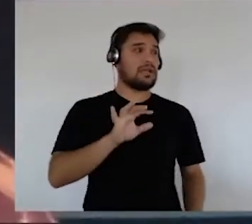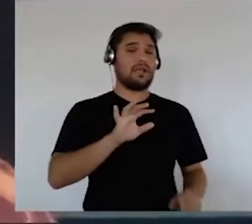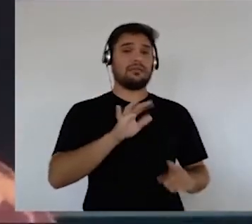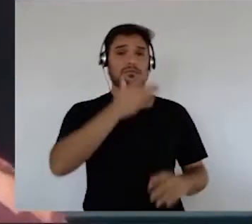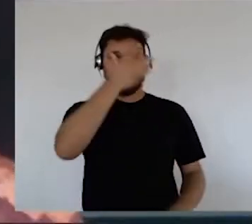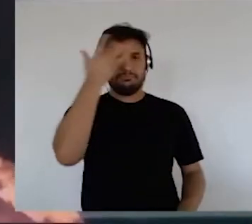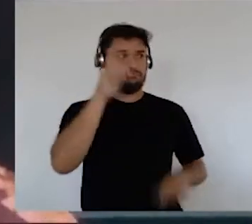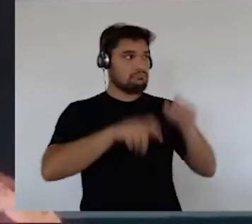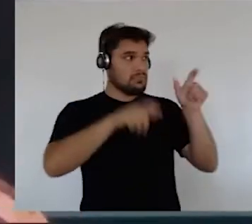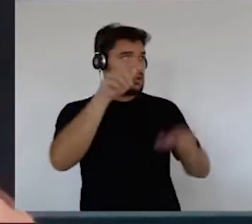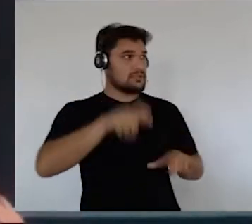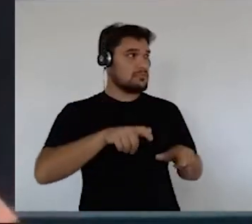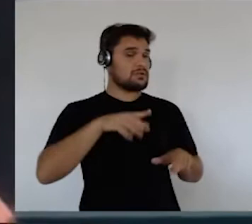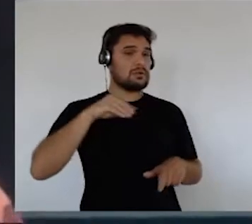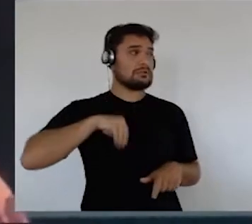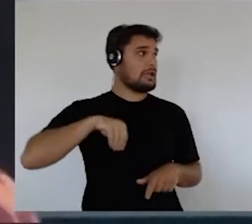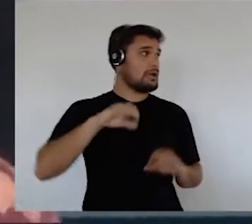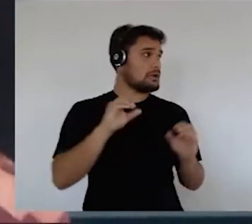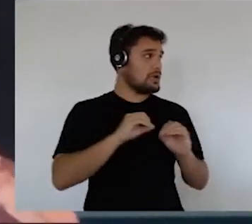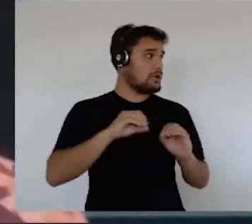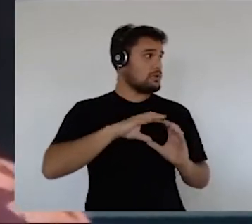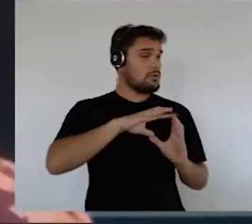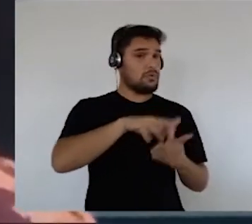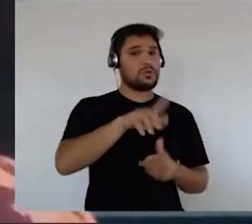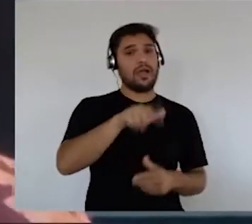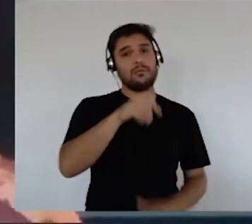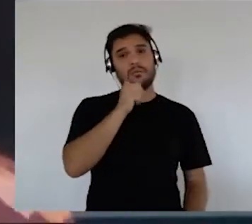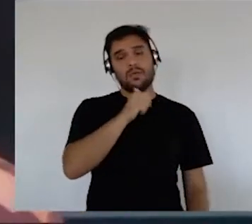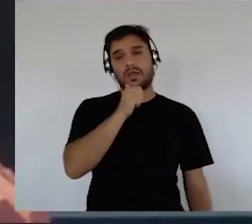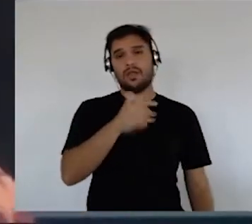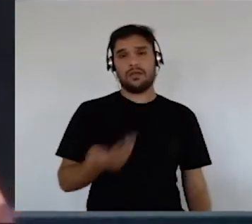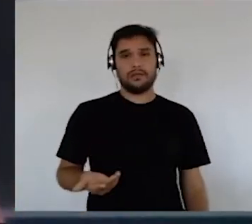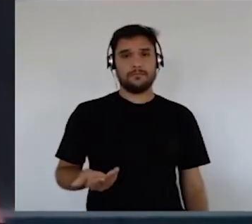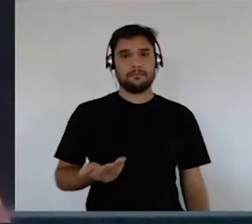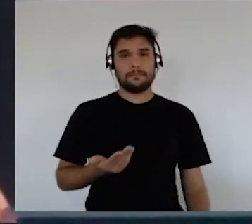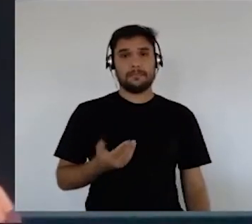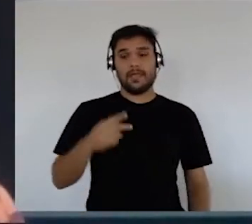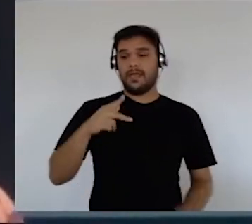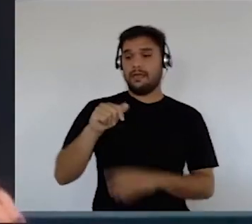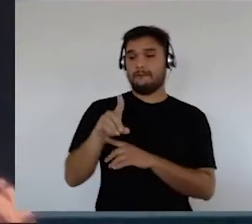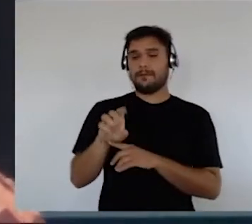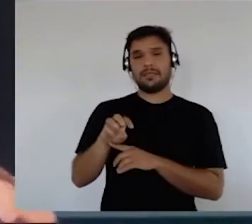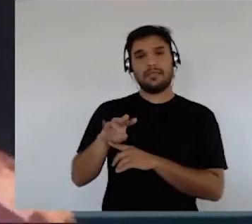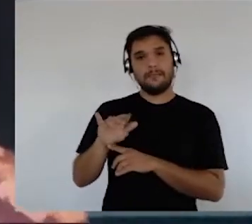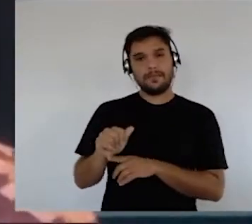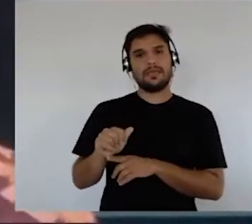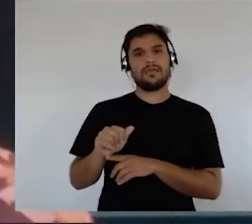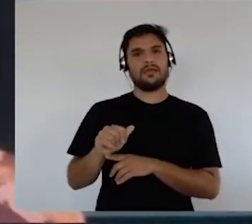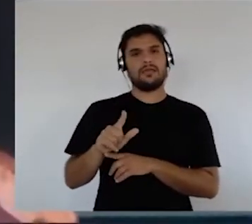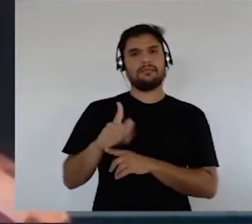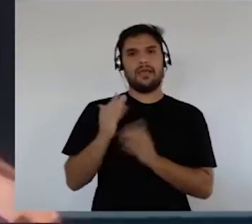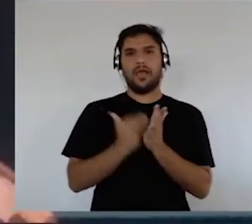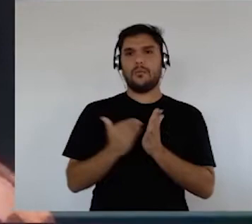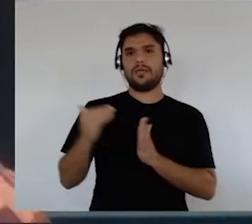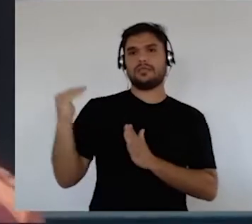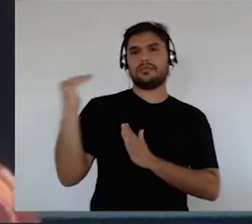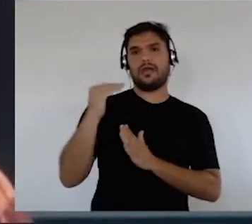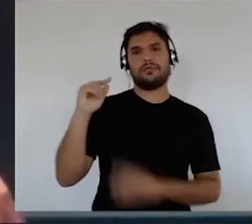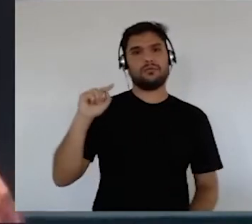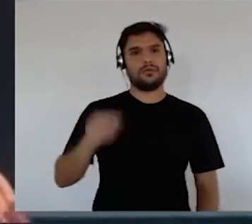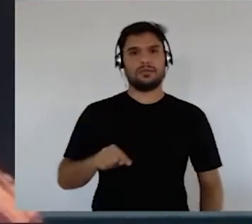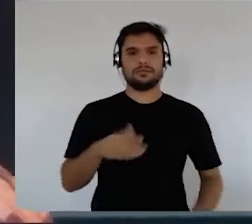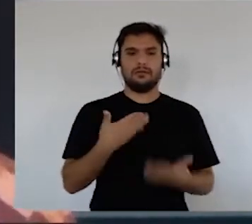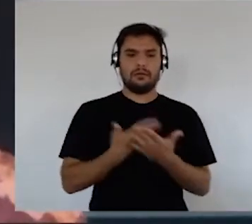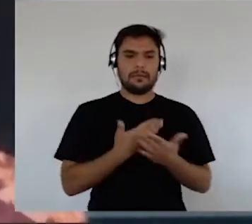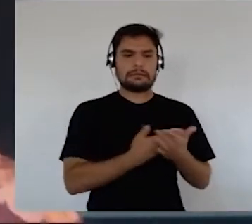que fazem trabalhos não remunerados no mundo são mulheres. E essa pandemia, ela tem intensificado isso. Os estudos, não só